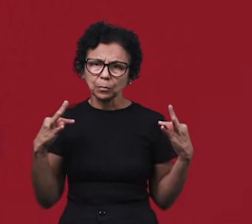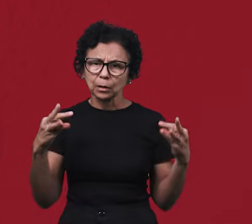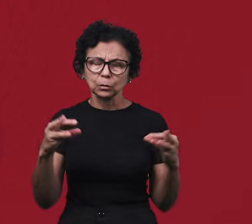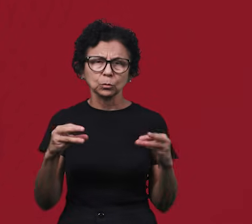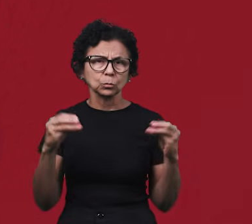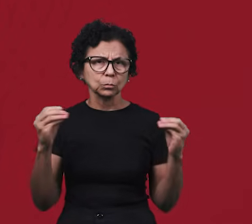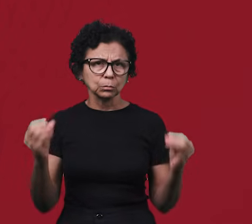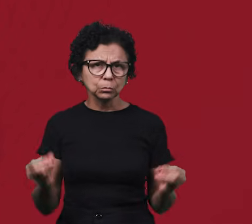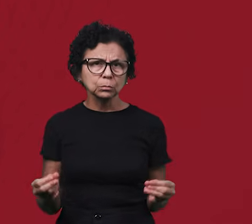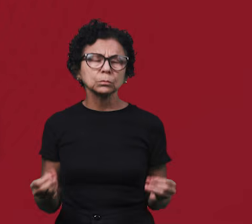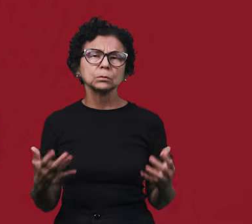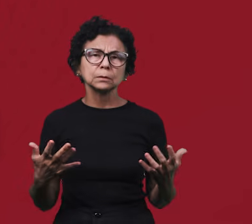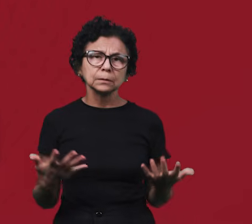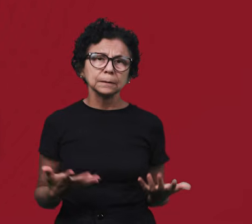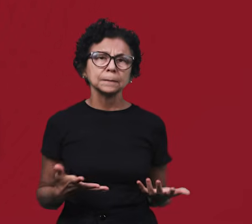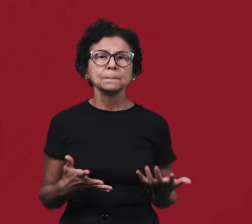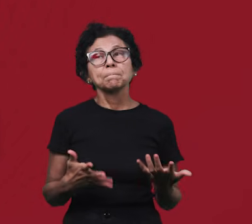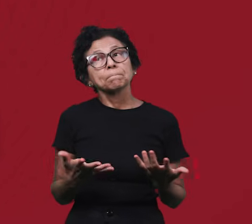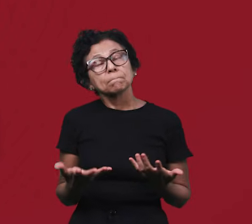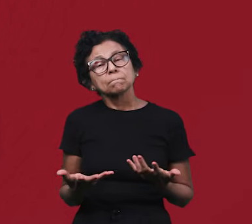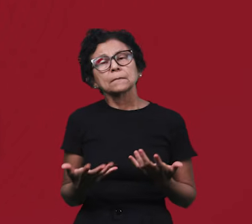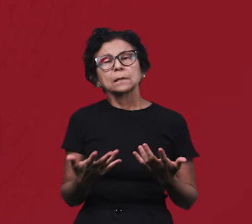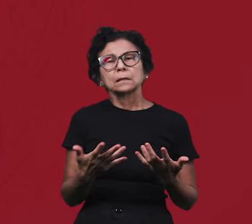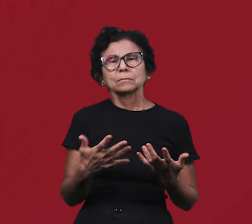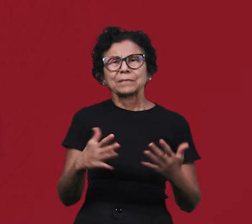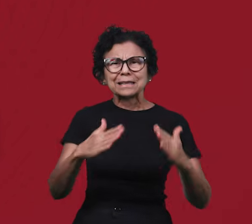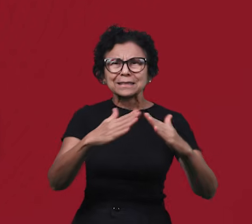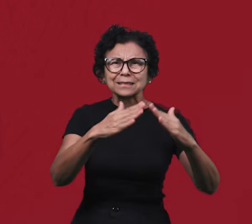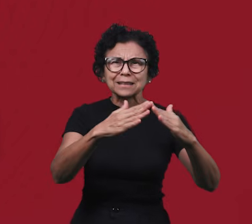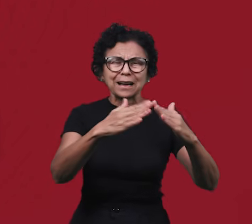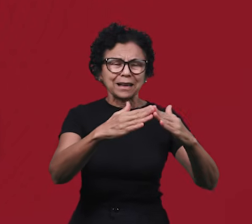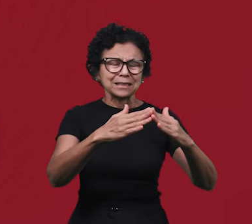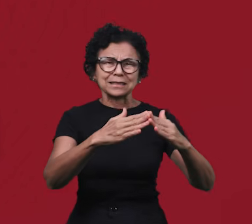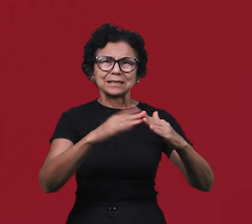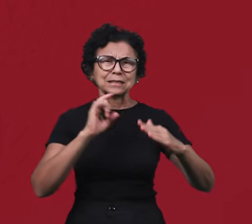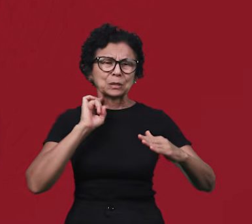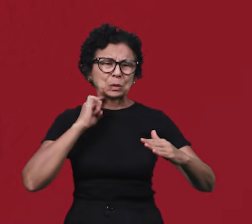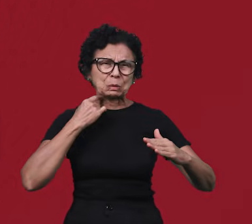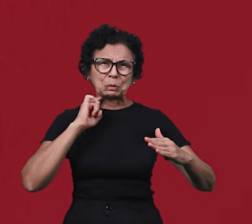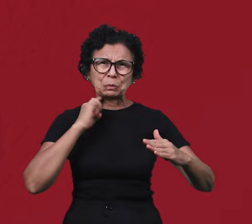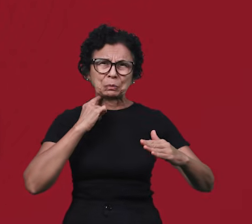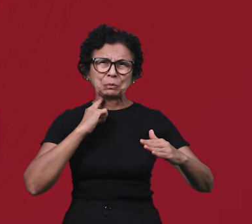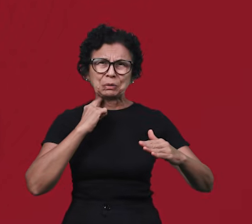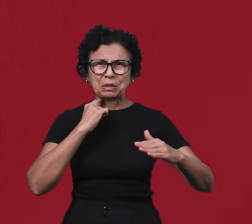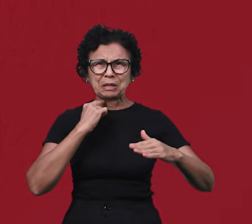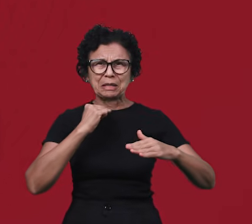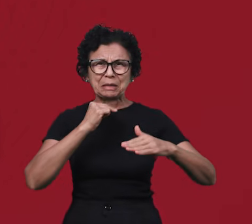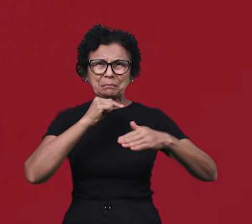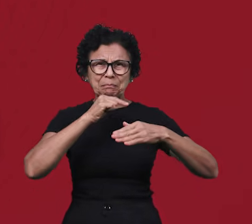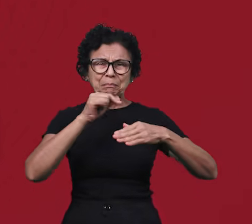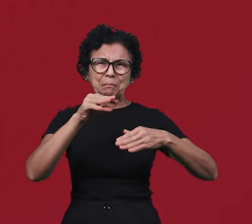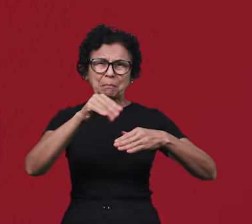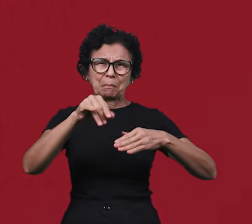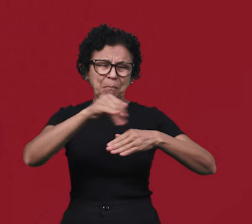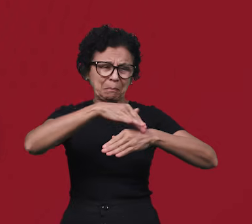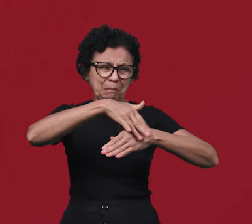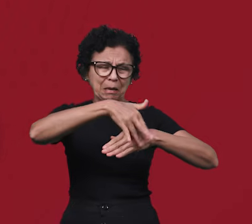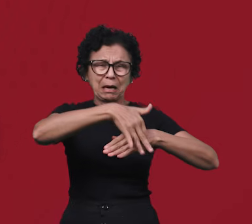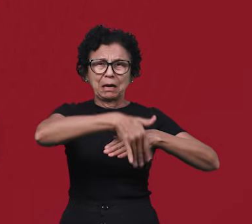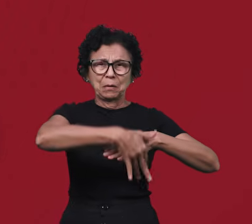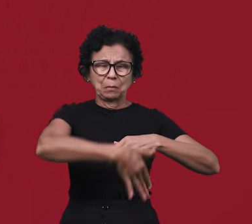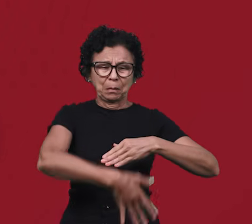nossos irmãos com isso, para poder limpar as casas que aquela água com barro invadiu, inclusive as